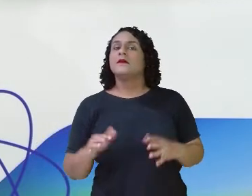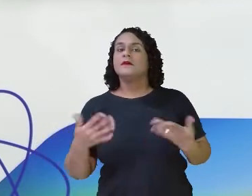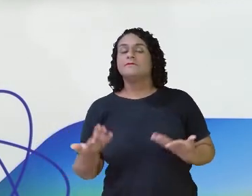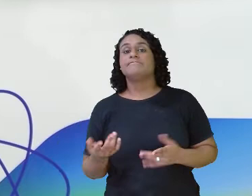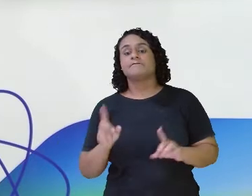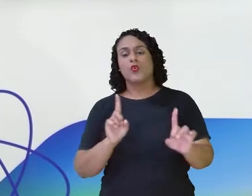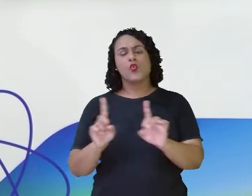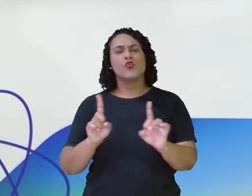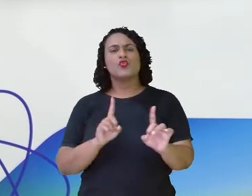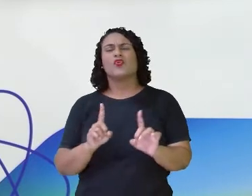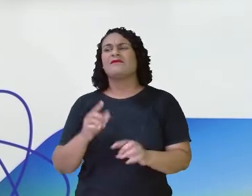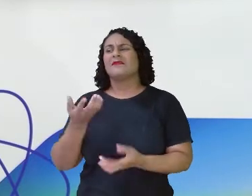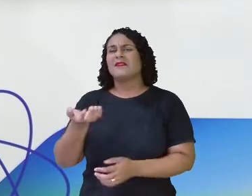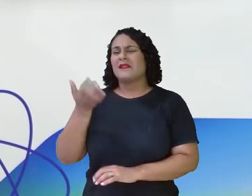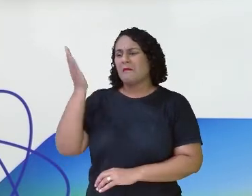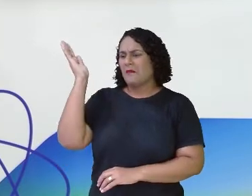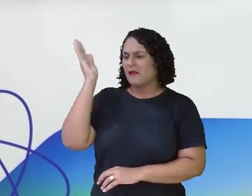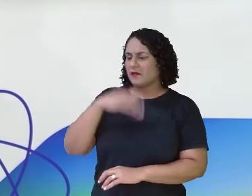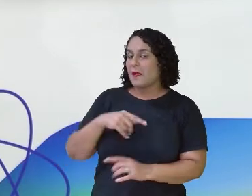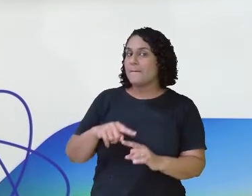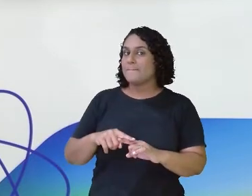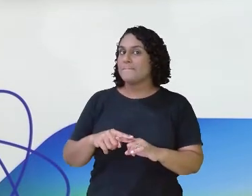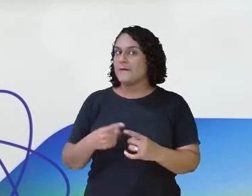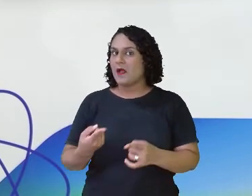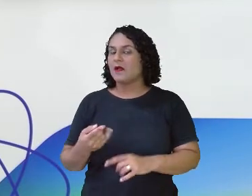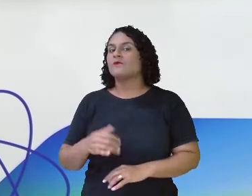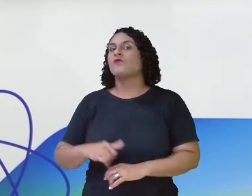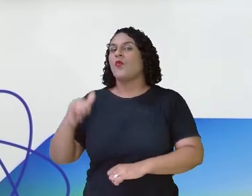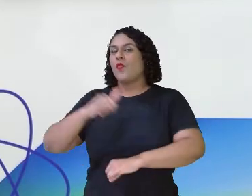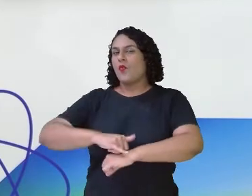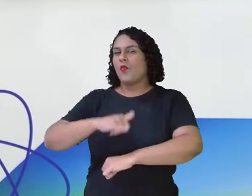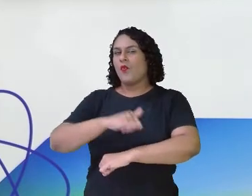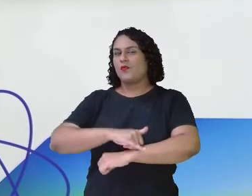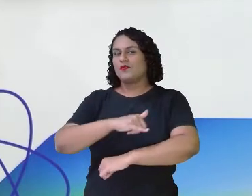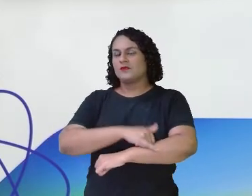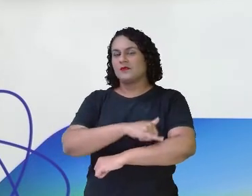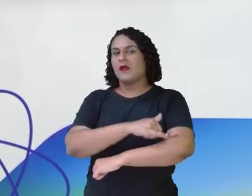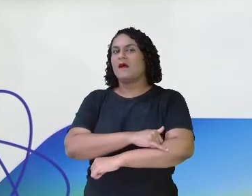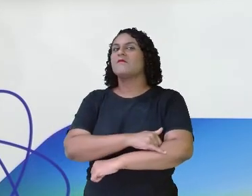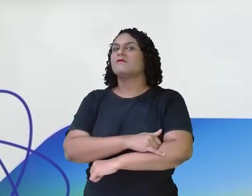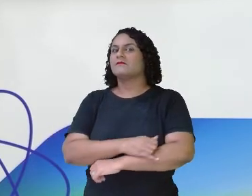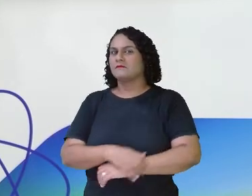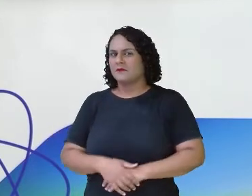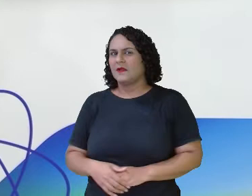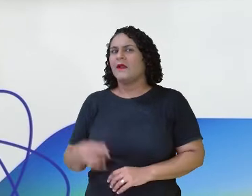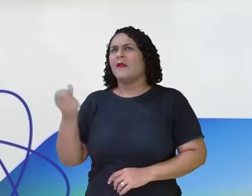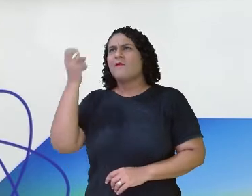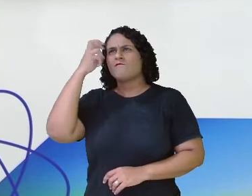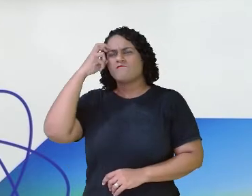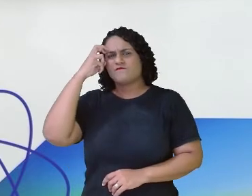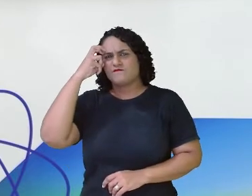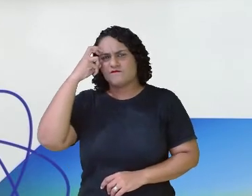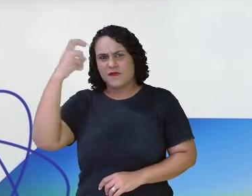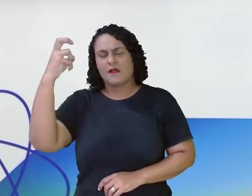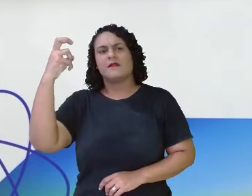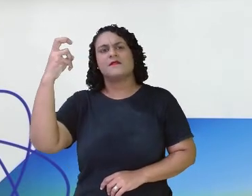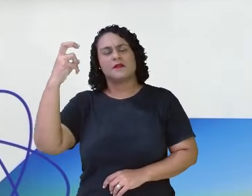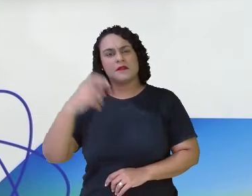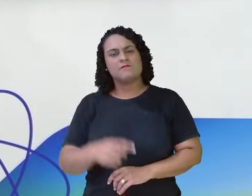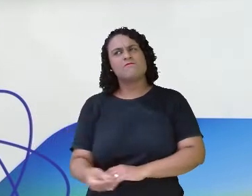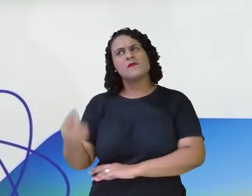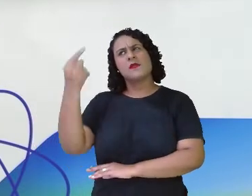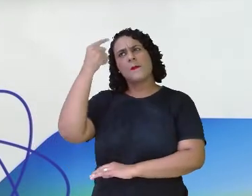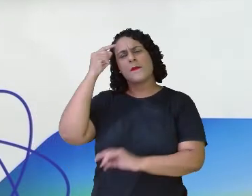fazer muitas maldades, né? Só que o sapo aí, observa que no conto, o sapo tem inteligência, não é? E ele pensa